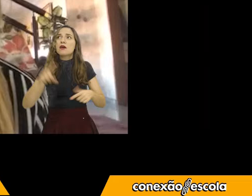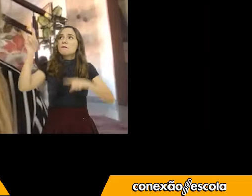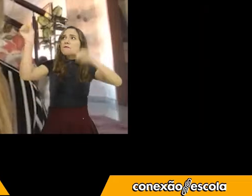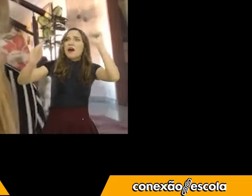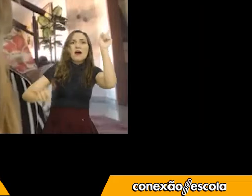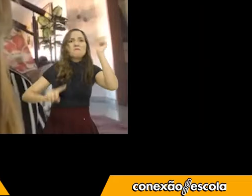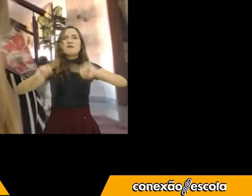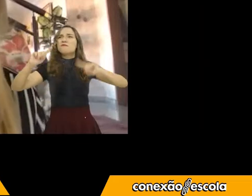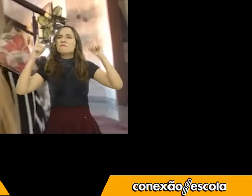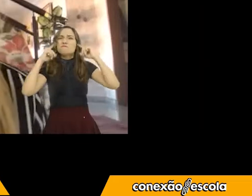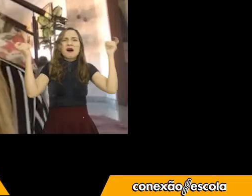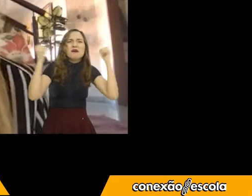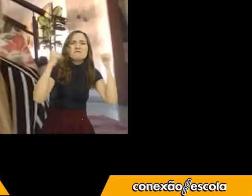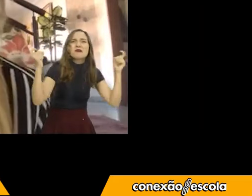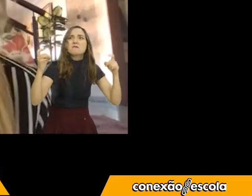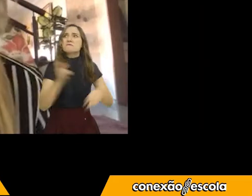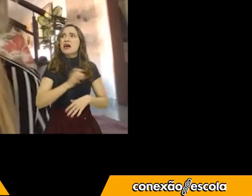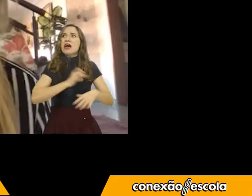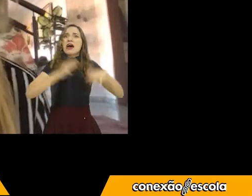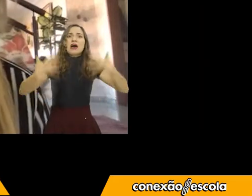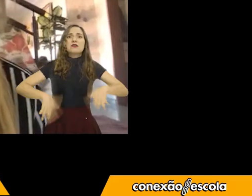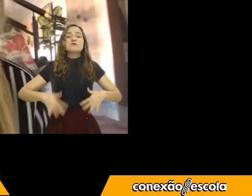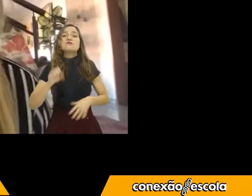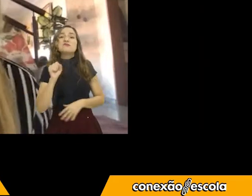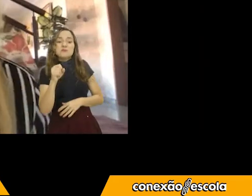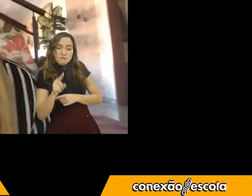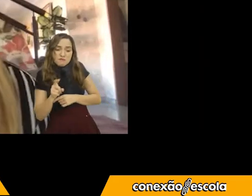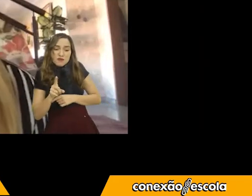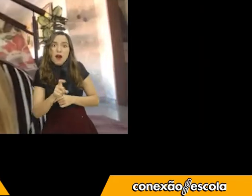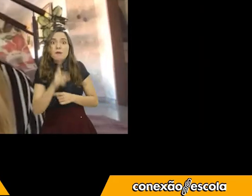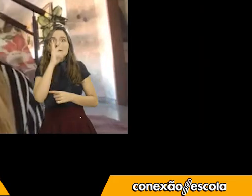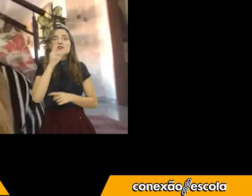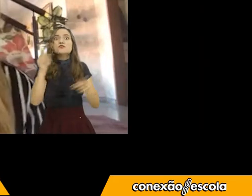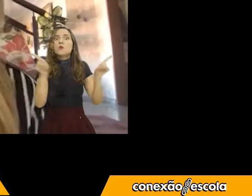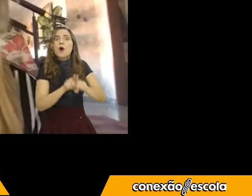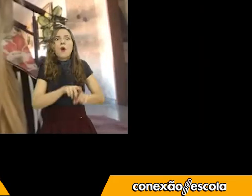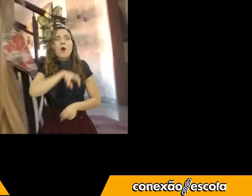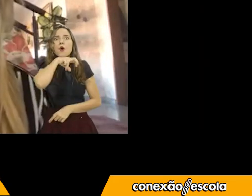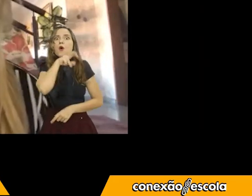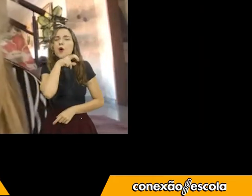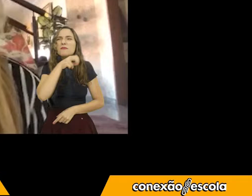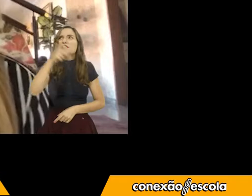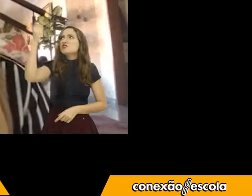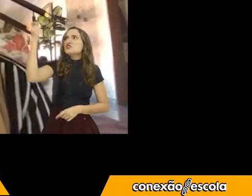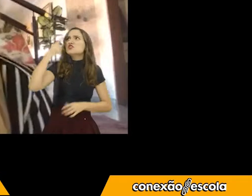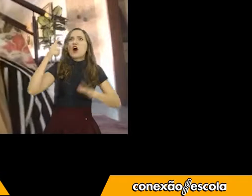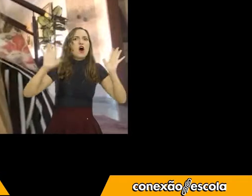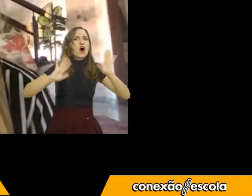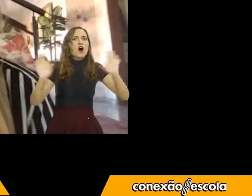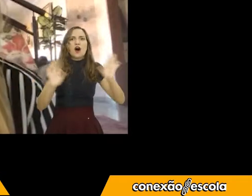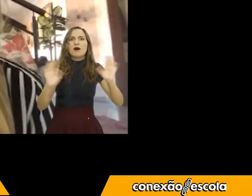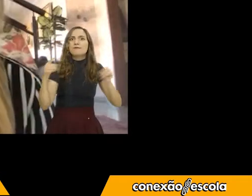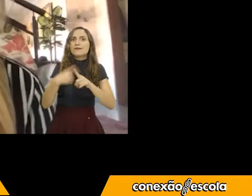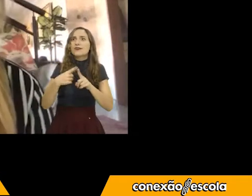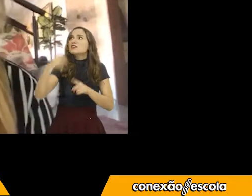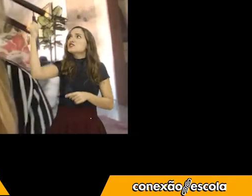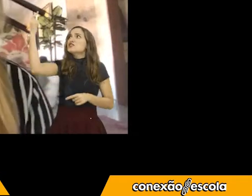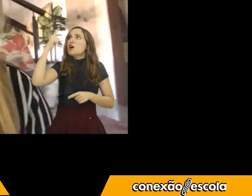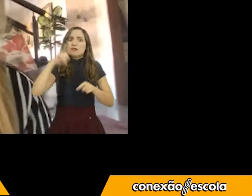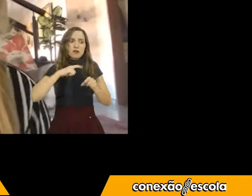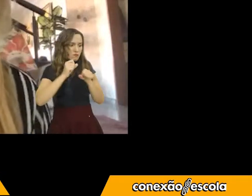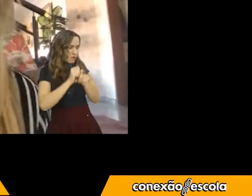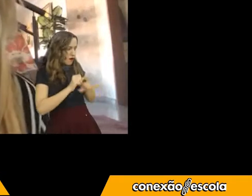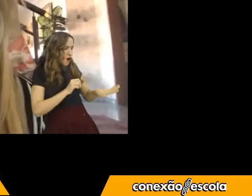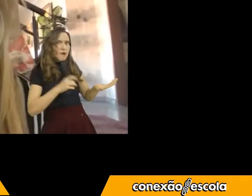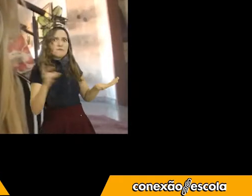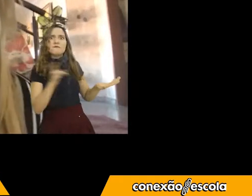trovão. Minhoca, para ela era cobra. E nunca apanhava sol, porque tinha medo da sombra.